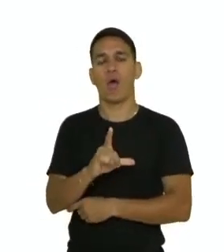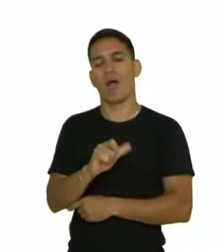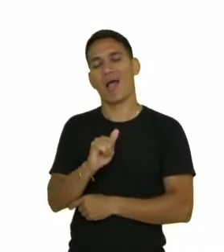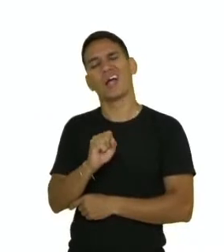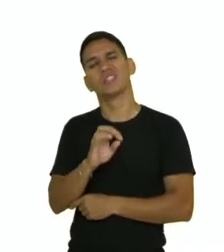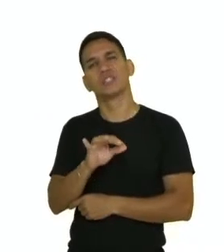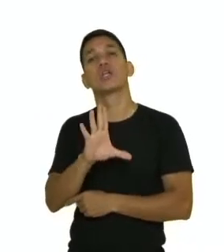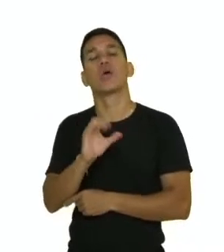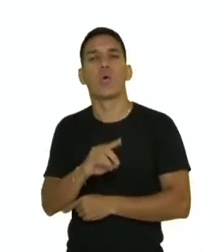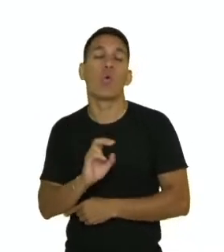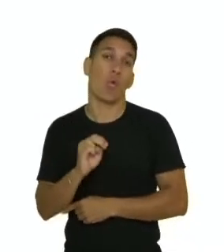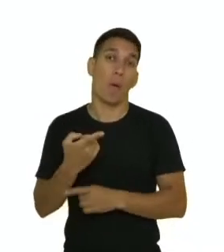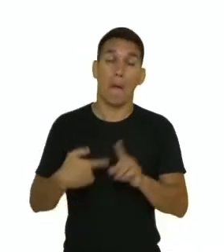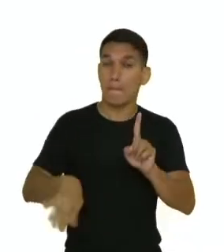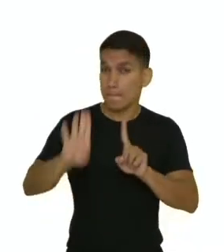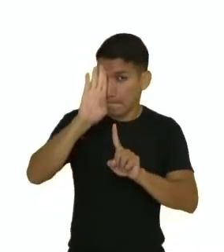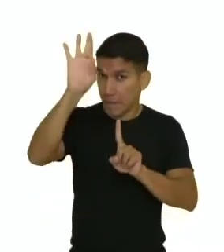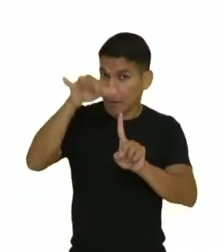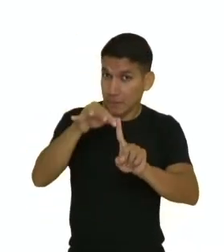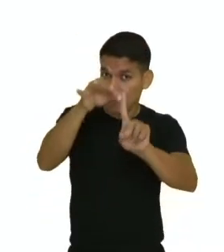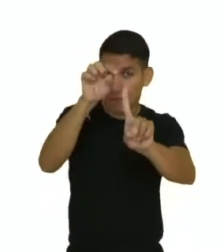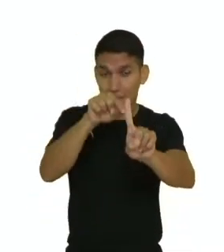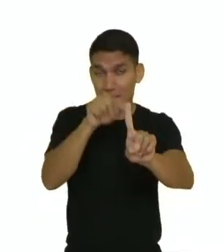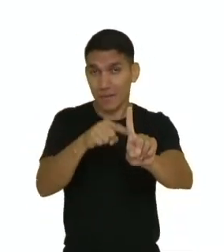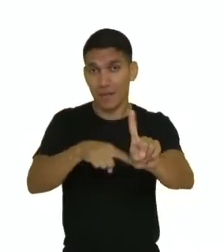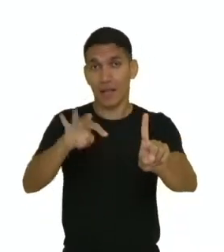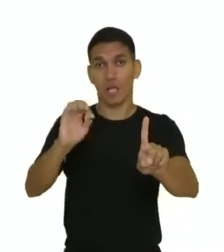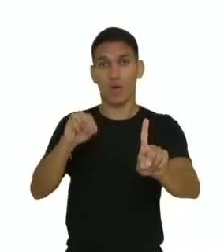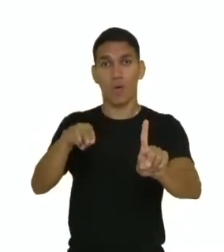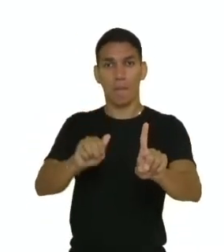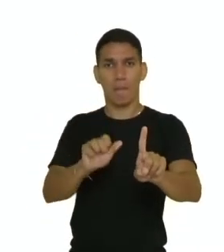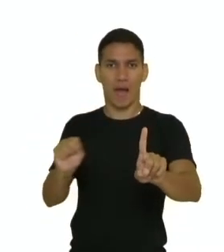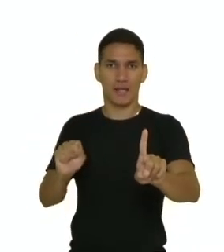principal representante foi o Tomás de Aquino.